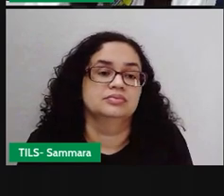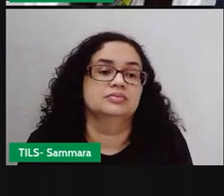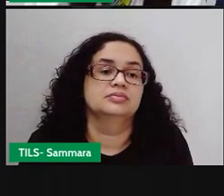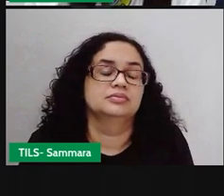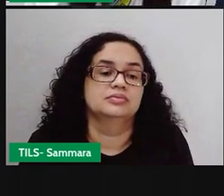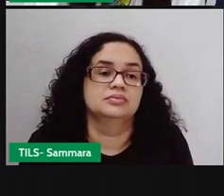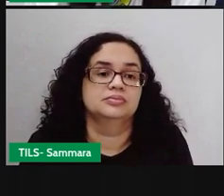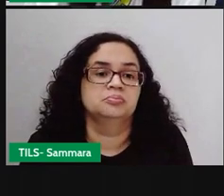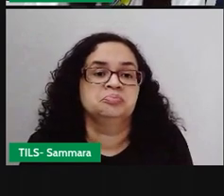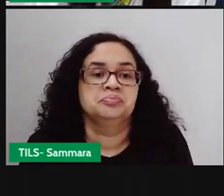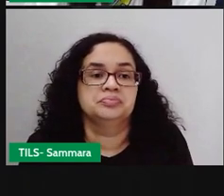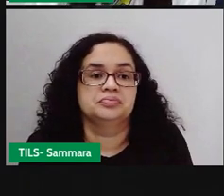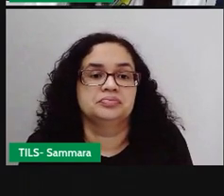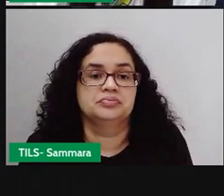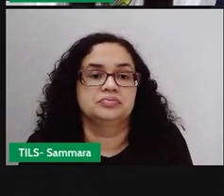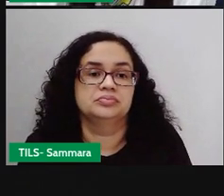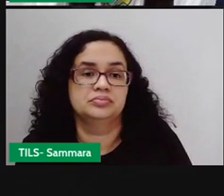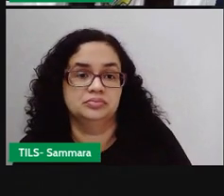muitos anos.